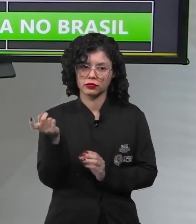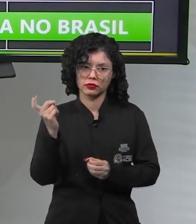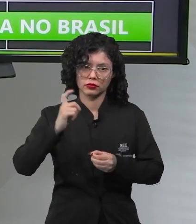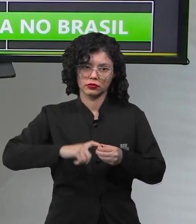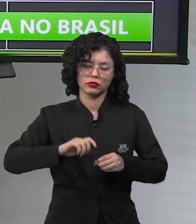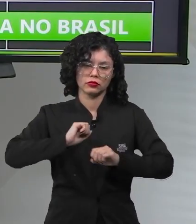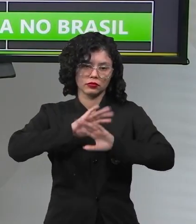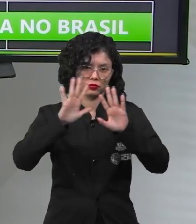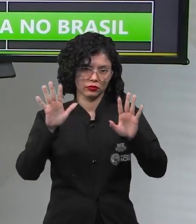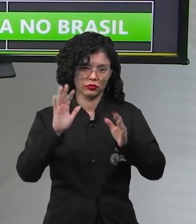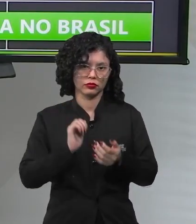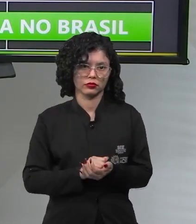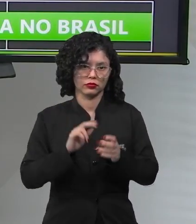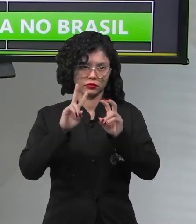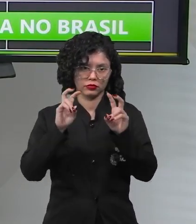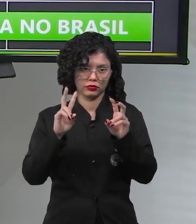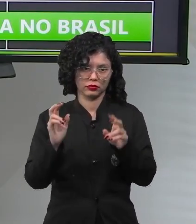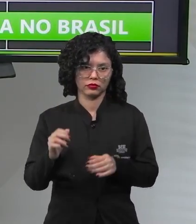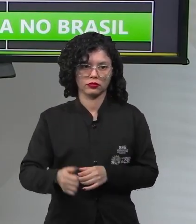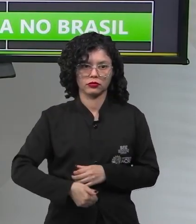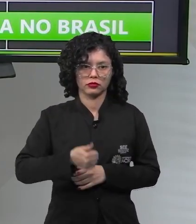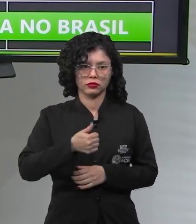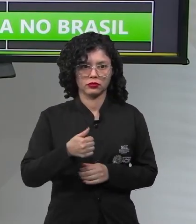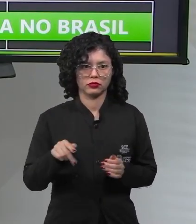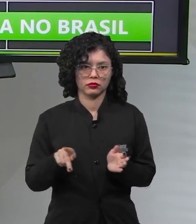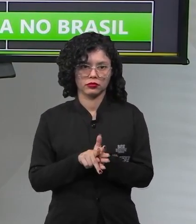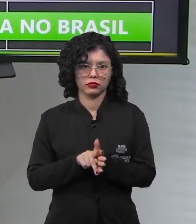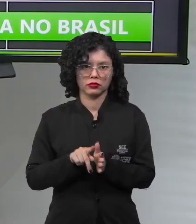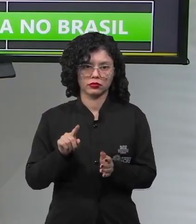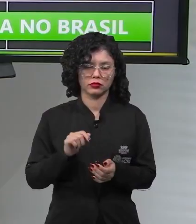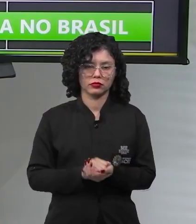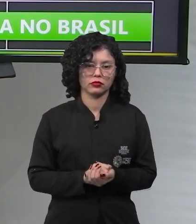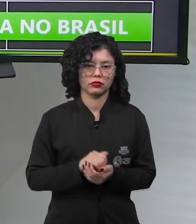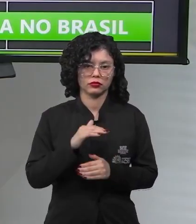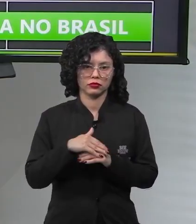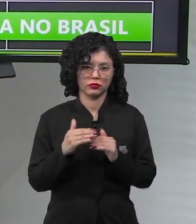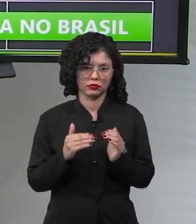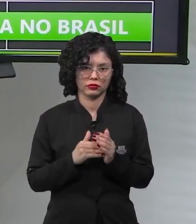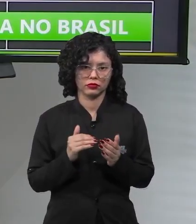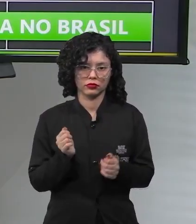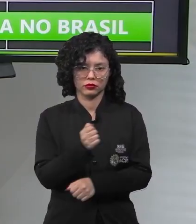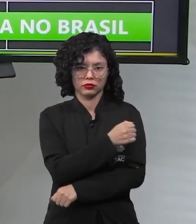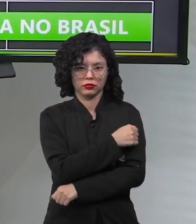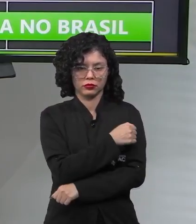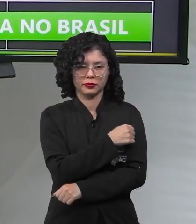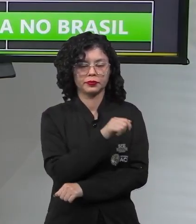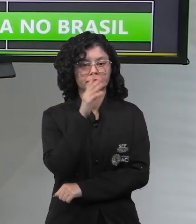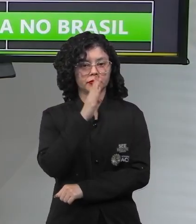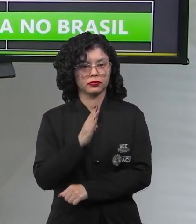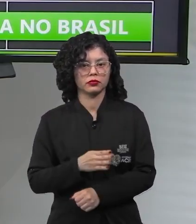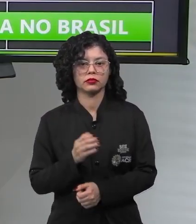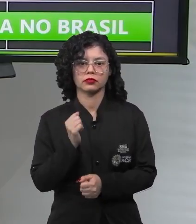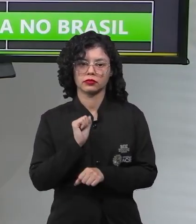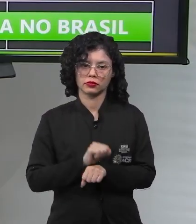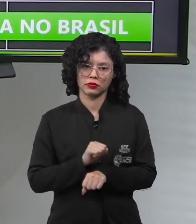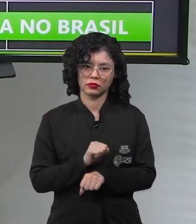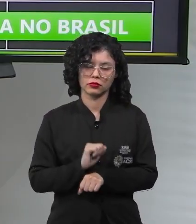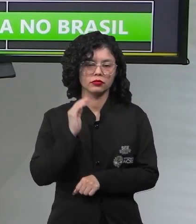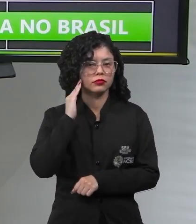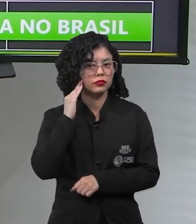retomada, claro, um aspecto muito positivo para todo e qualquer estudante brasileiro. Eu espero ter